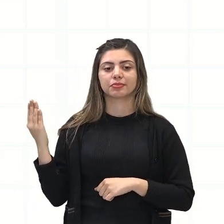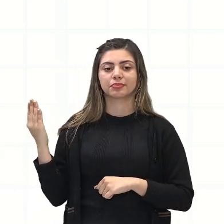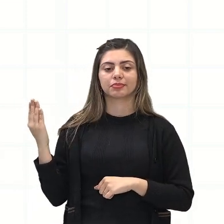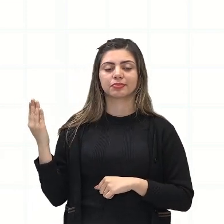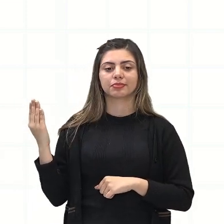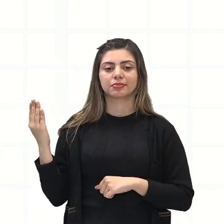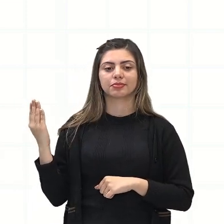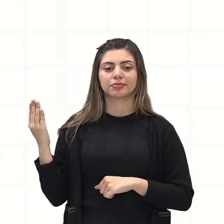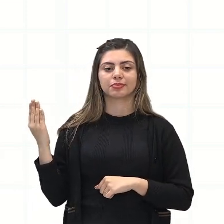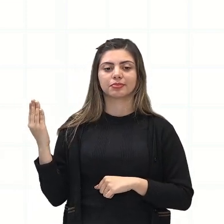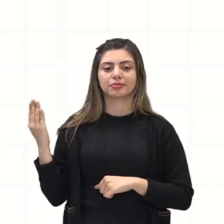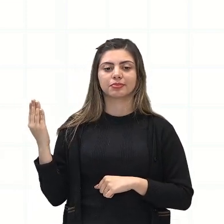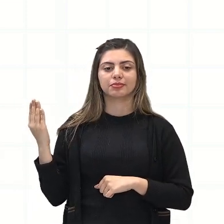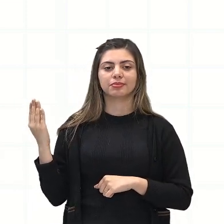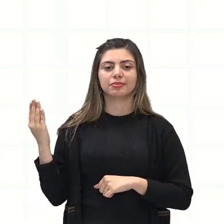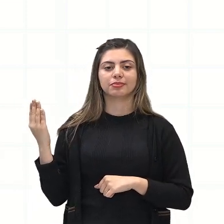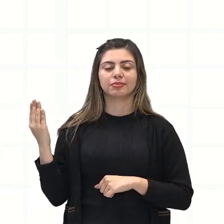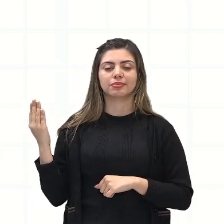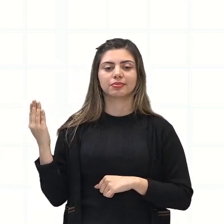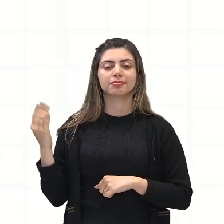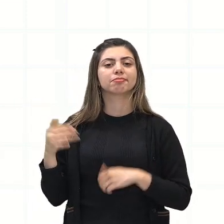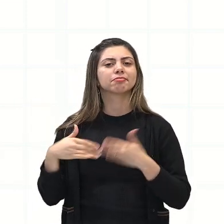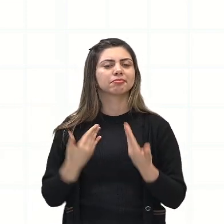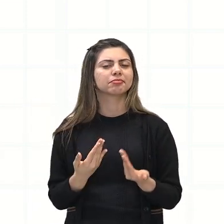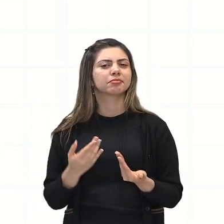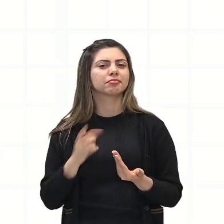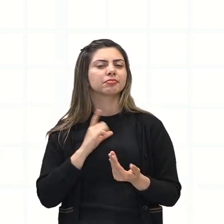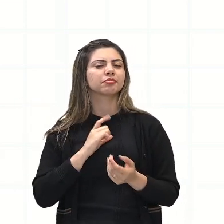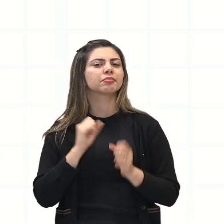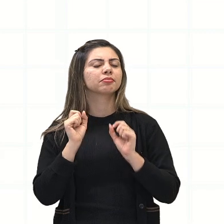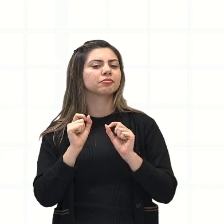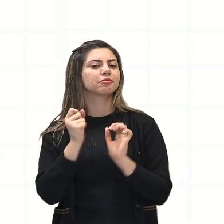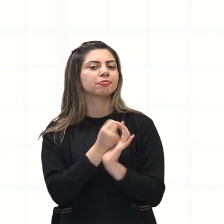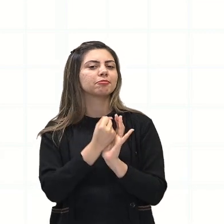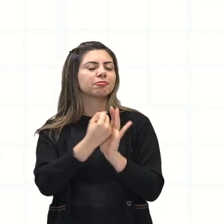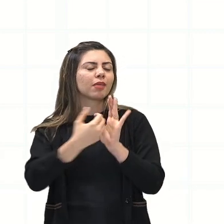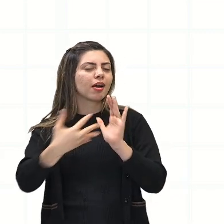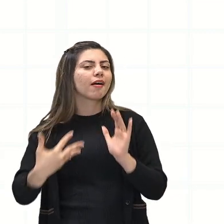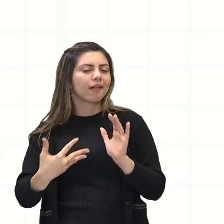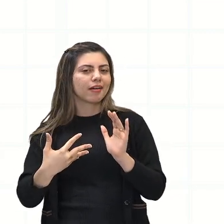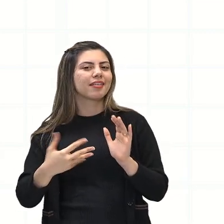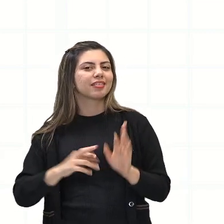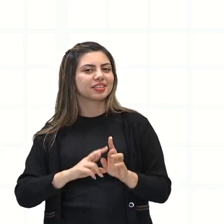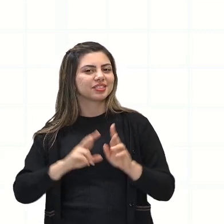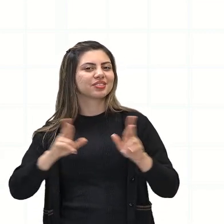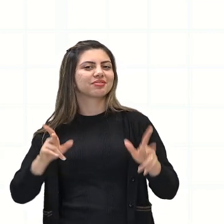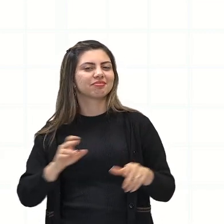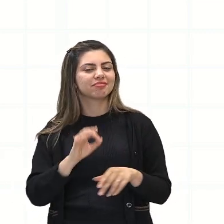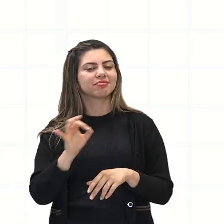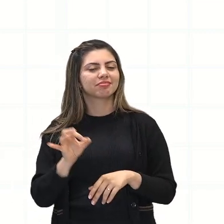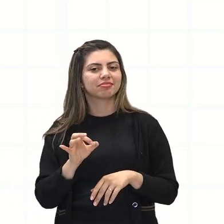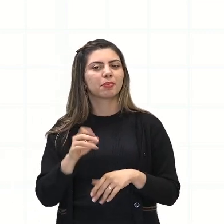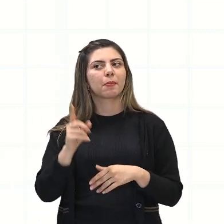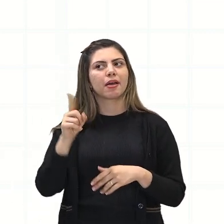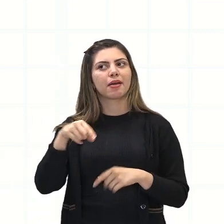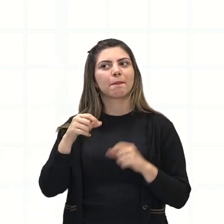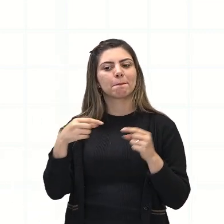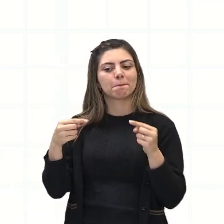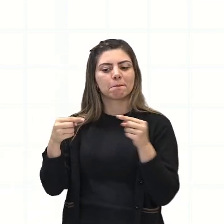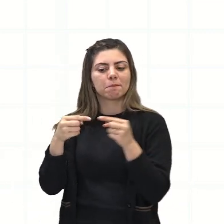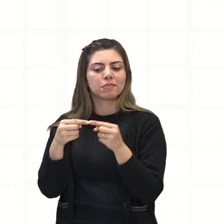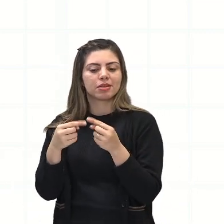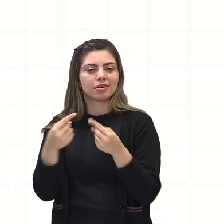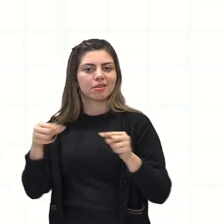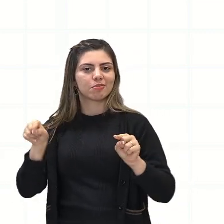onda, a onda. Isso dá uma perspectiva completamente diferente e muito mais musical